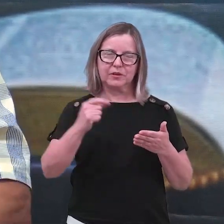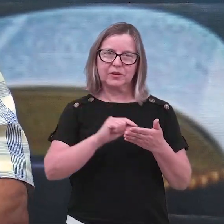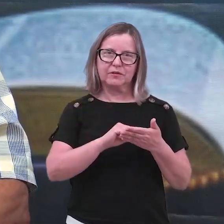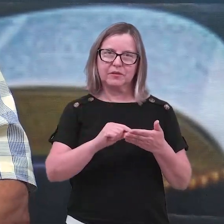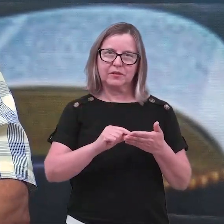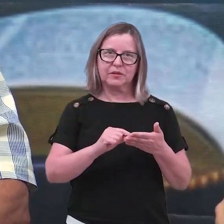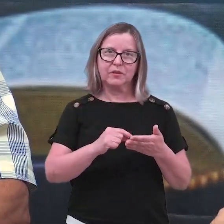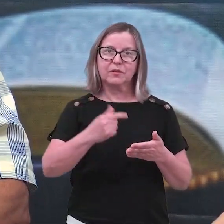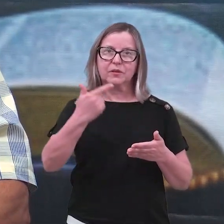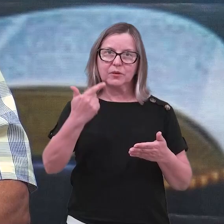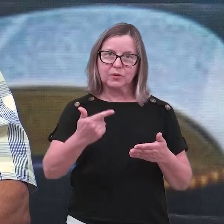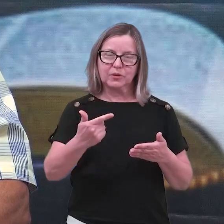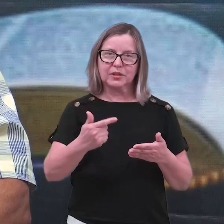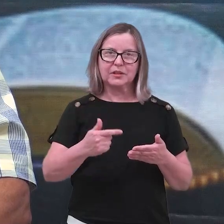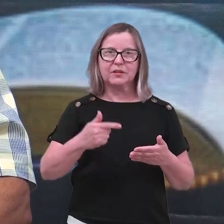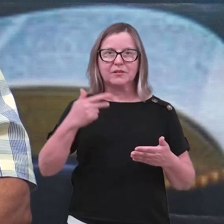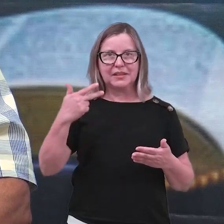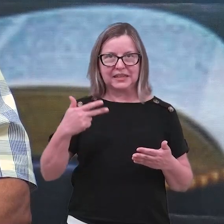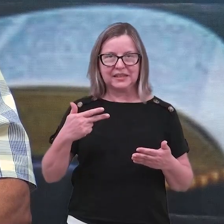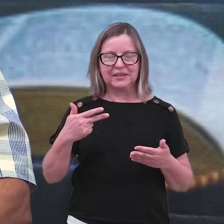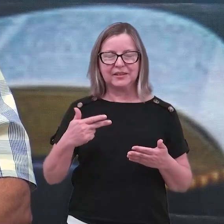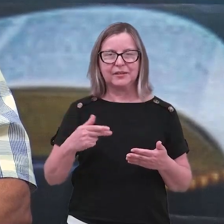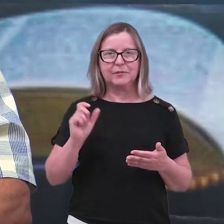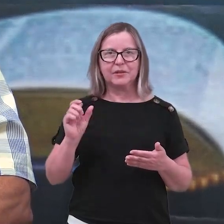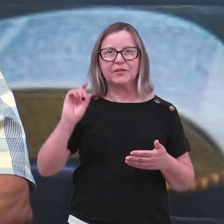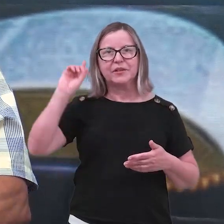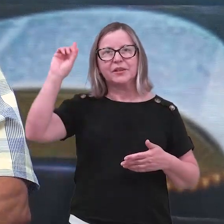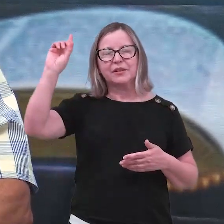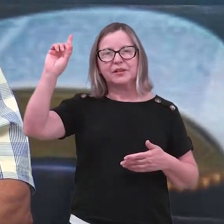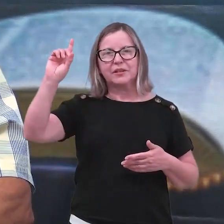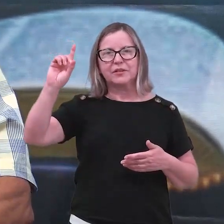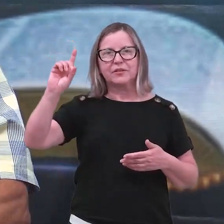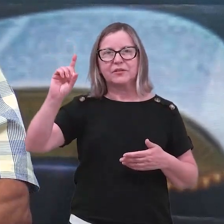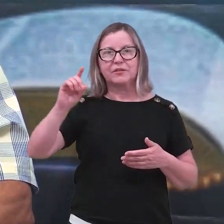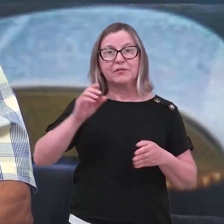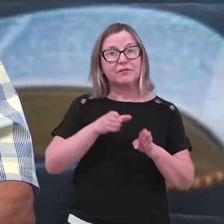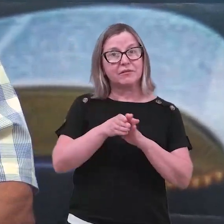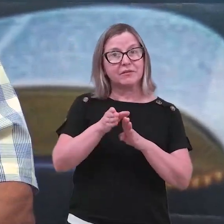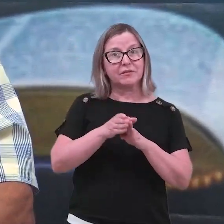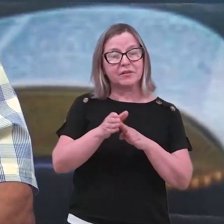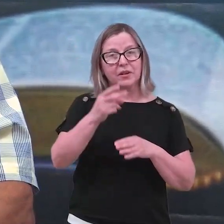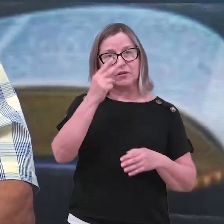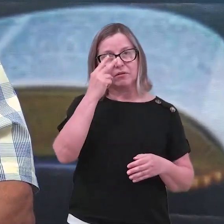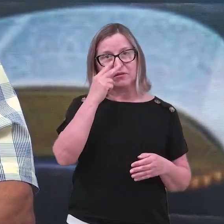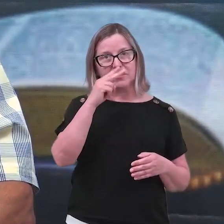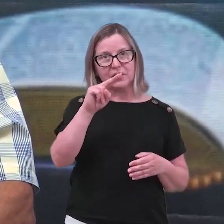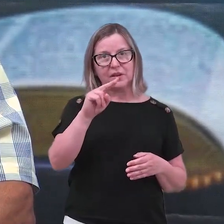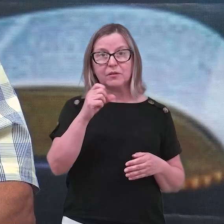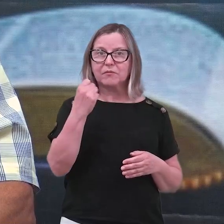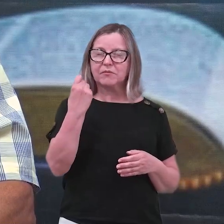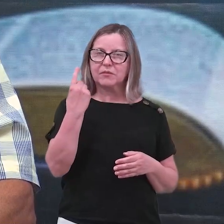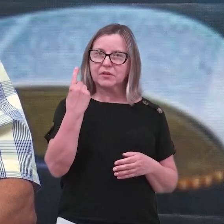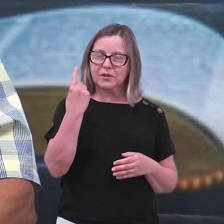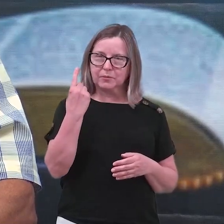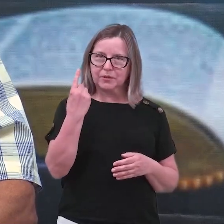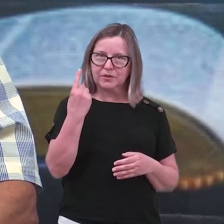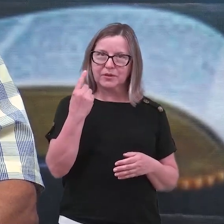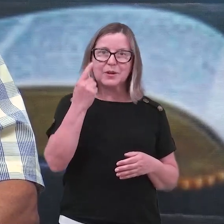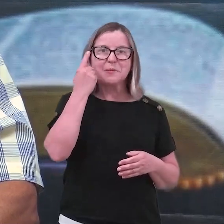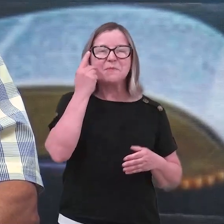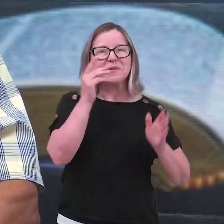versículo 2 e 3, a palavra de Deus aqui nos exorta a olharmos unicamente